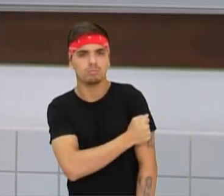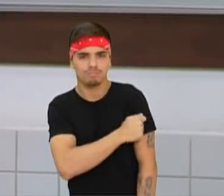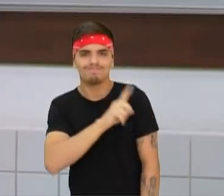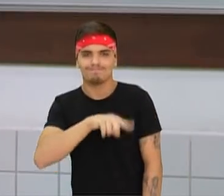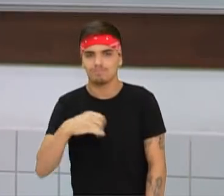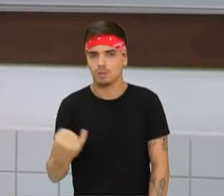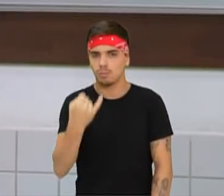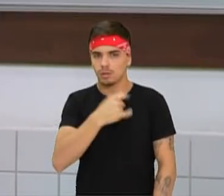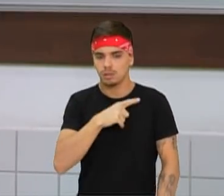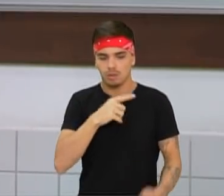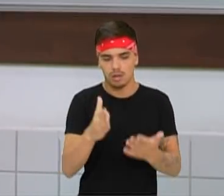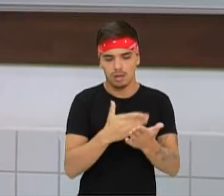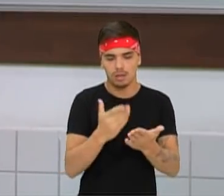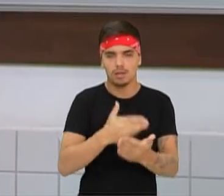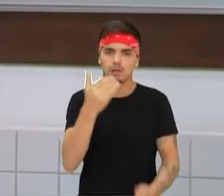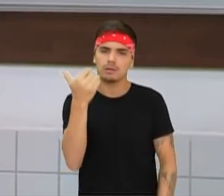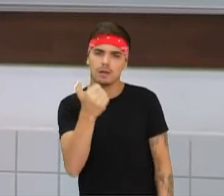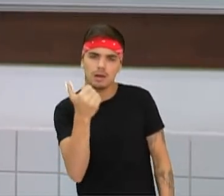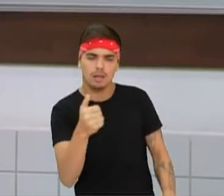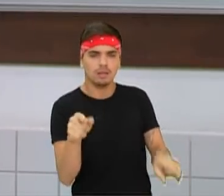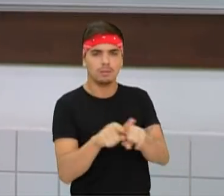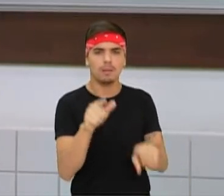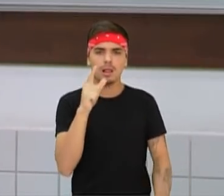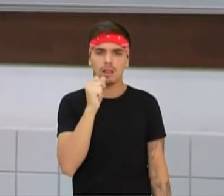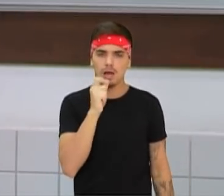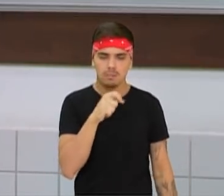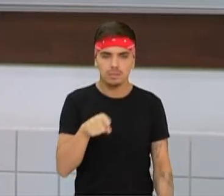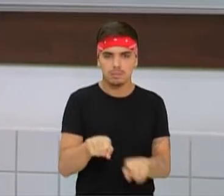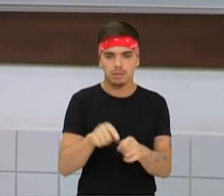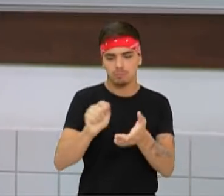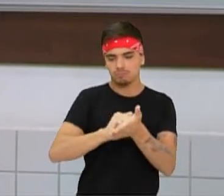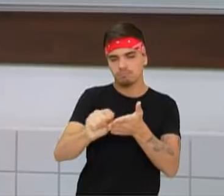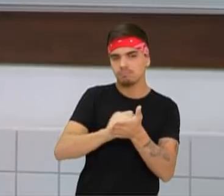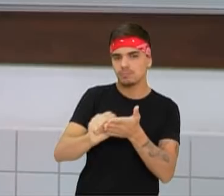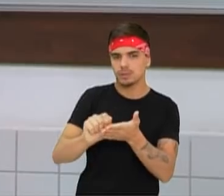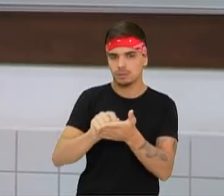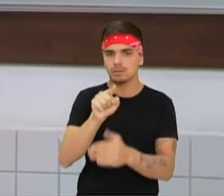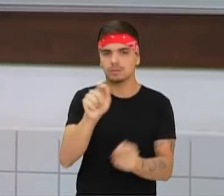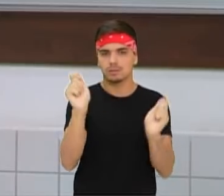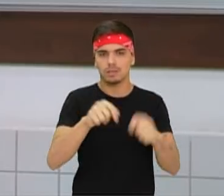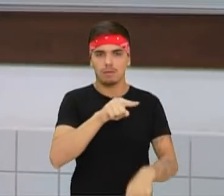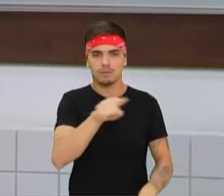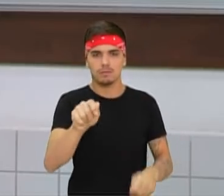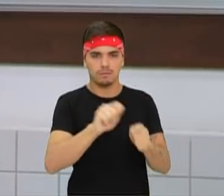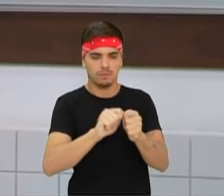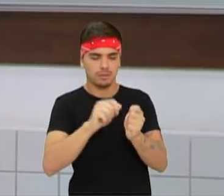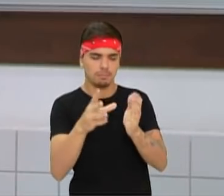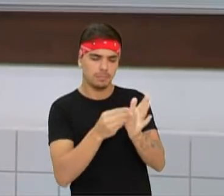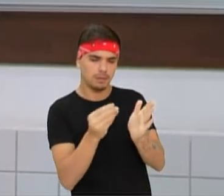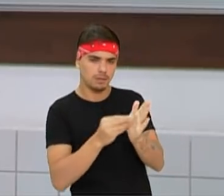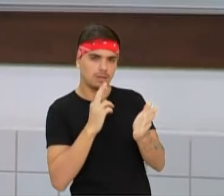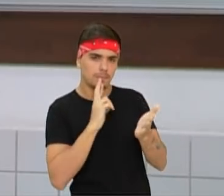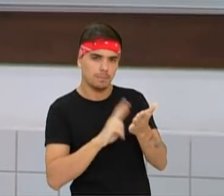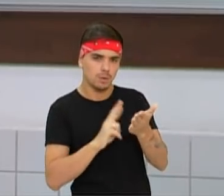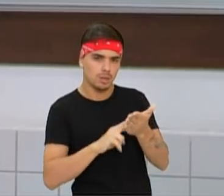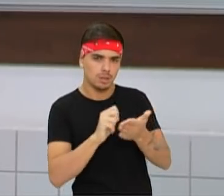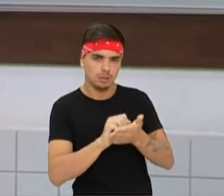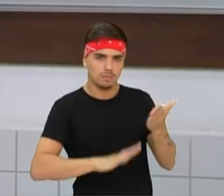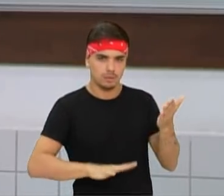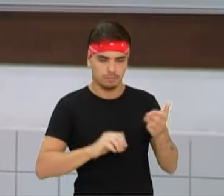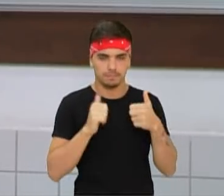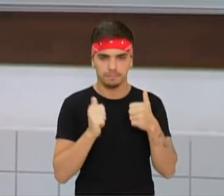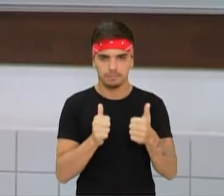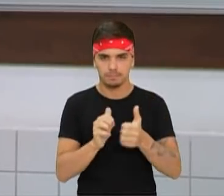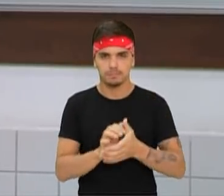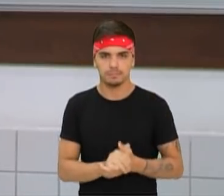em mãos o caderno, a caneta, o lápis, a borracha, para que você possa fazer as suas anotações, para que você possa realizar